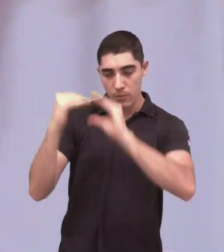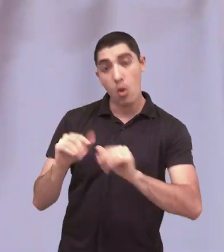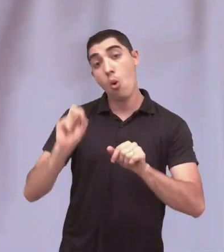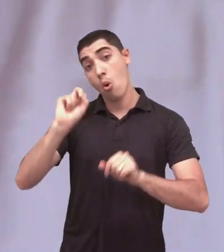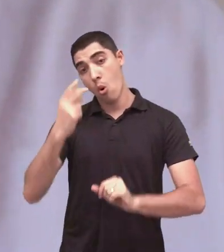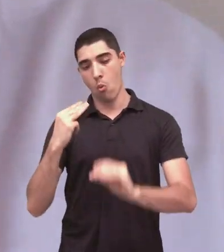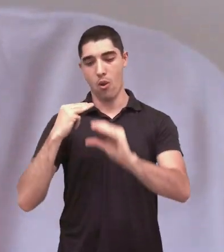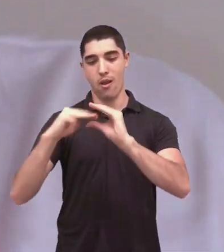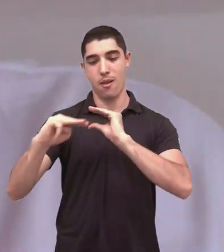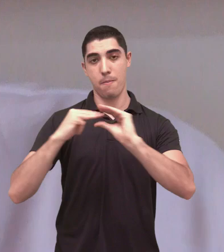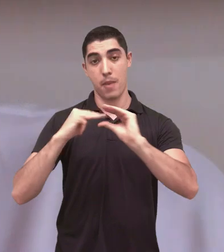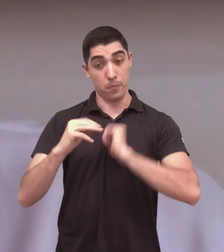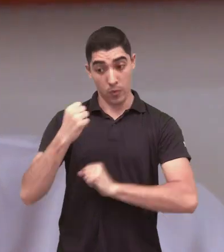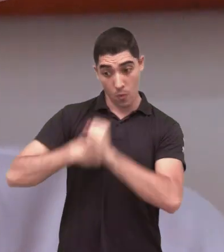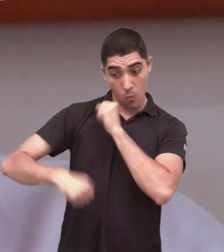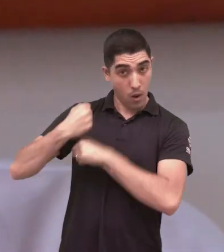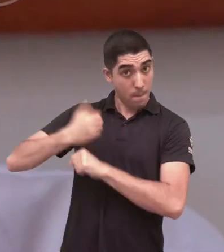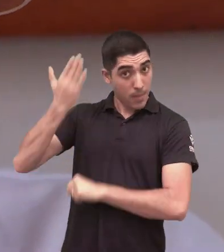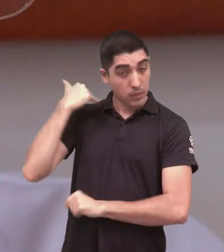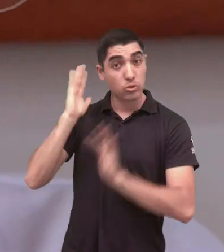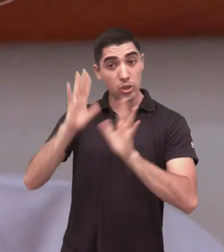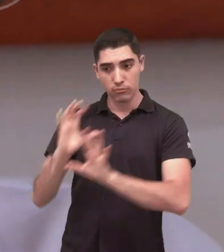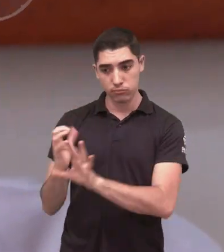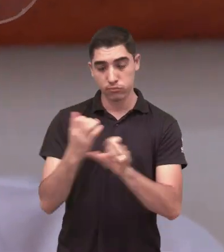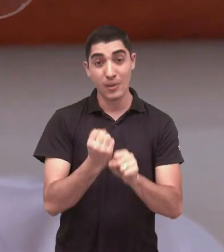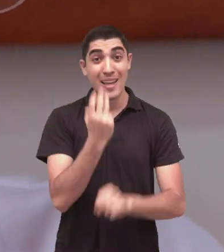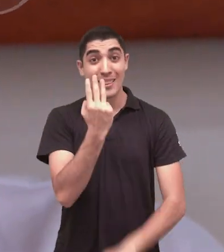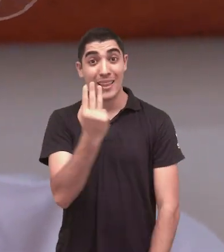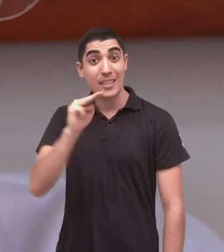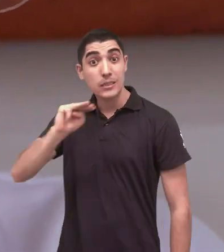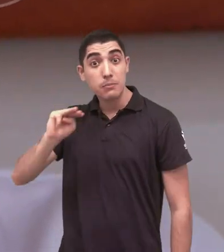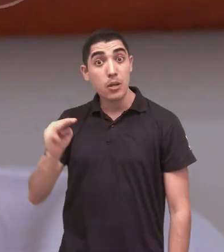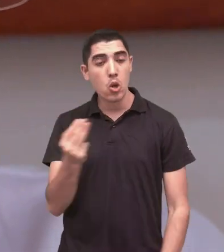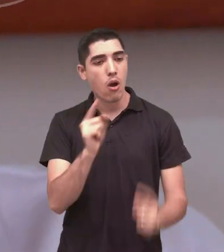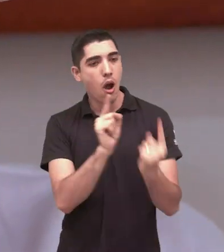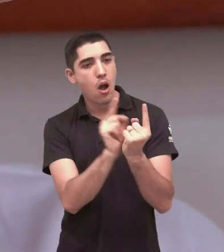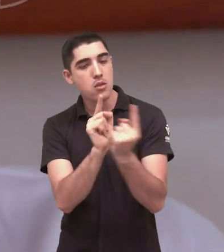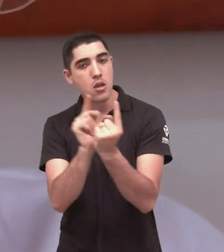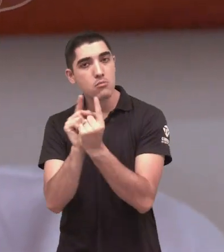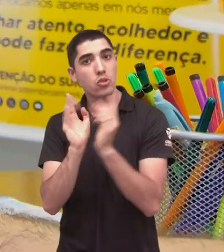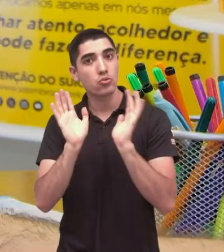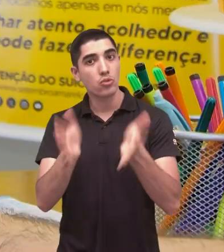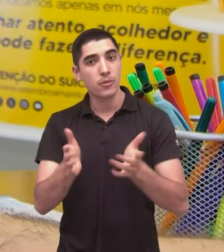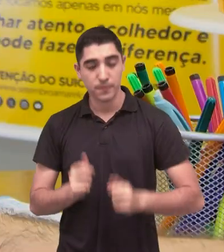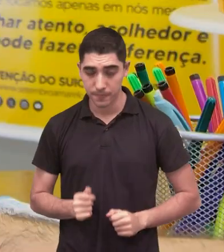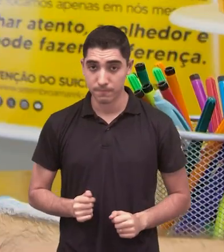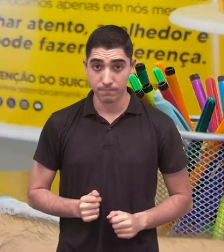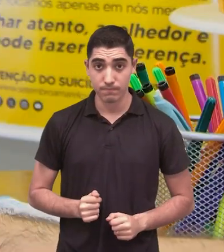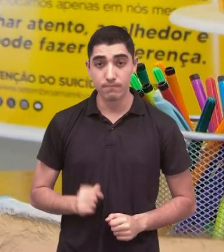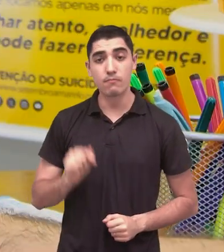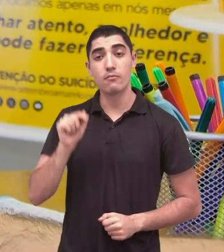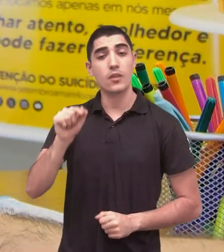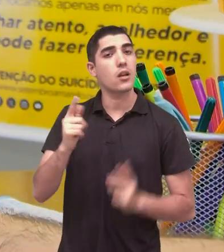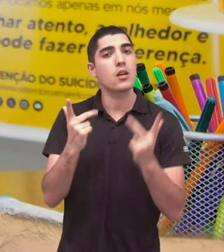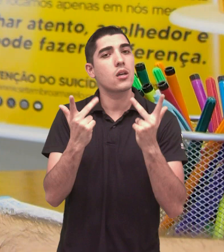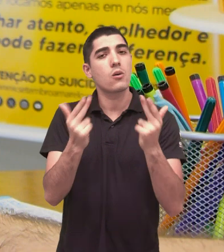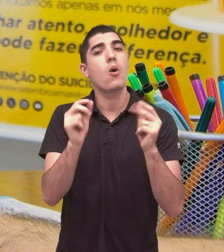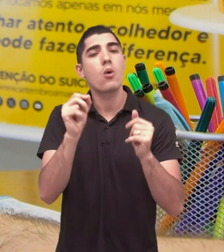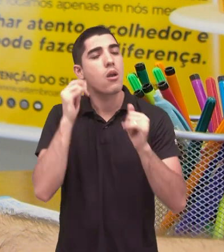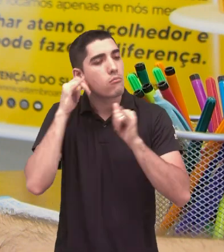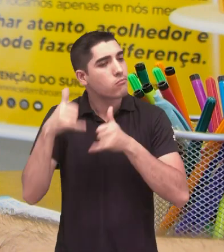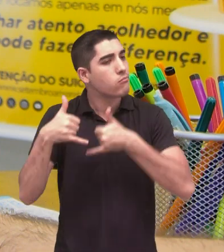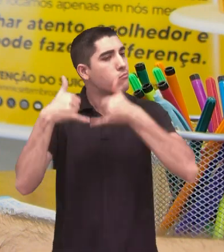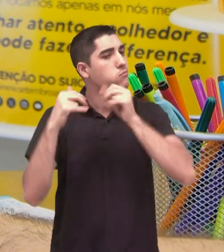e-mail. E somente ano passado realizou 3 milhões de atendimentos. É uma atenção